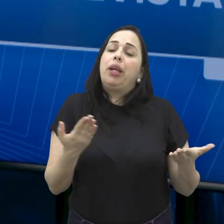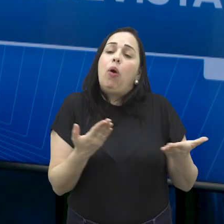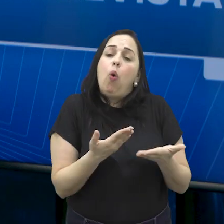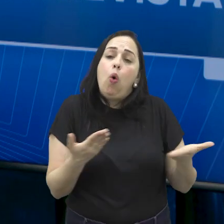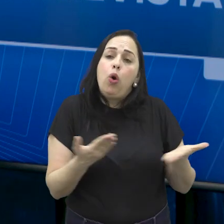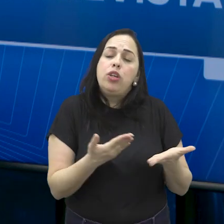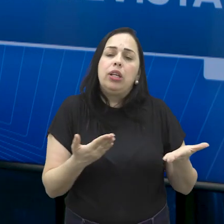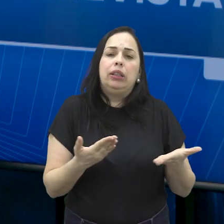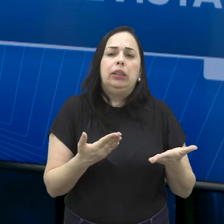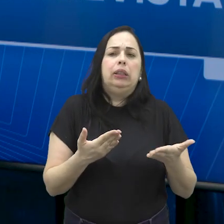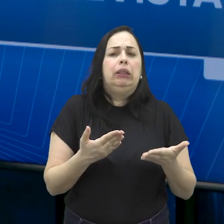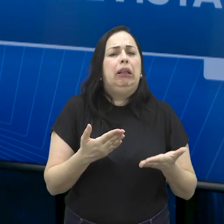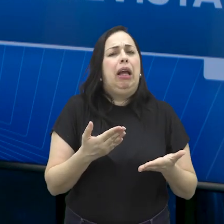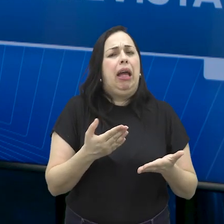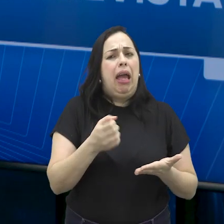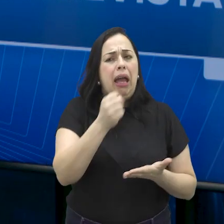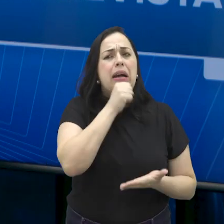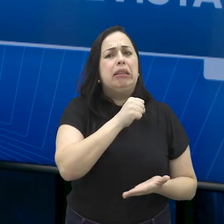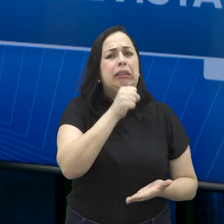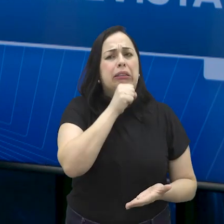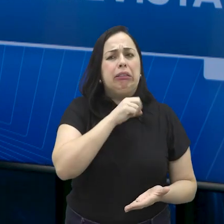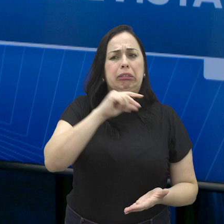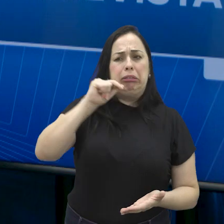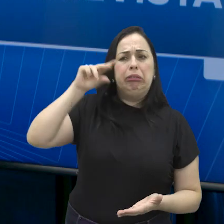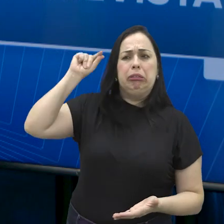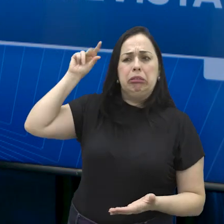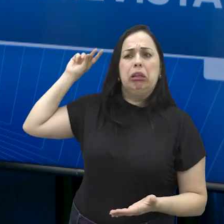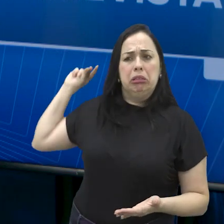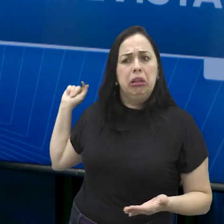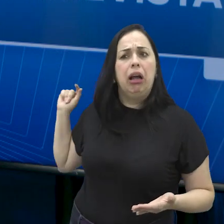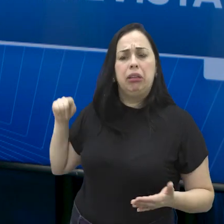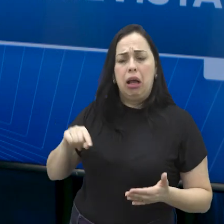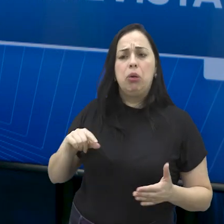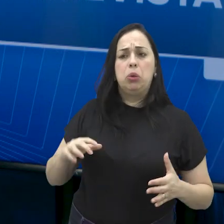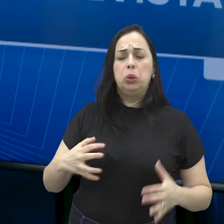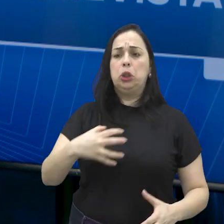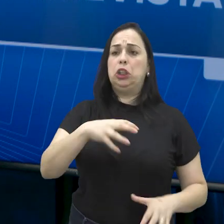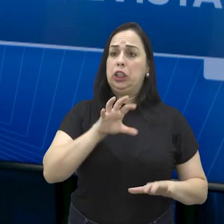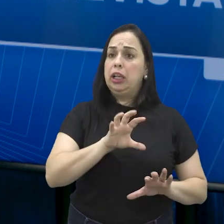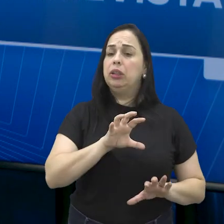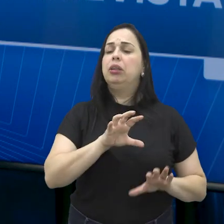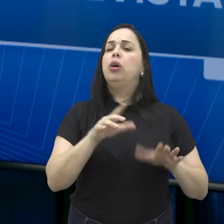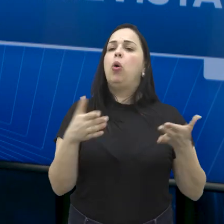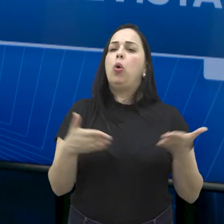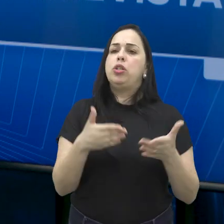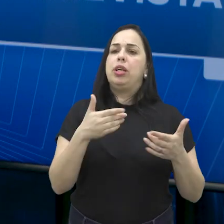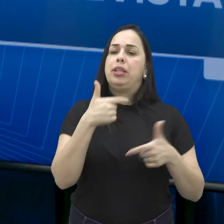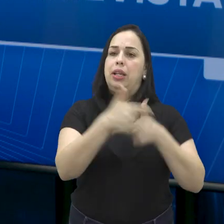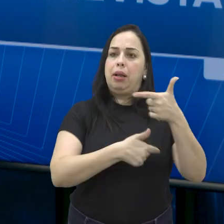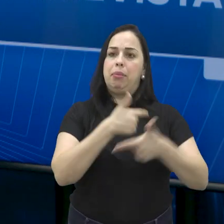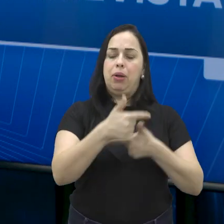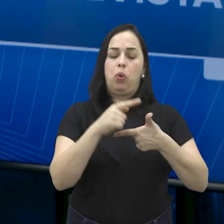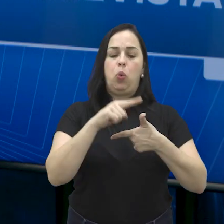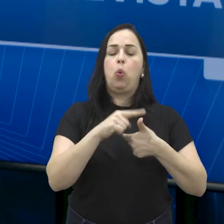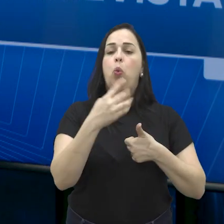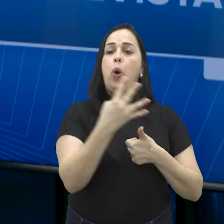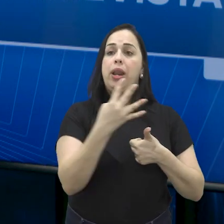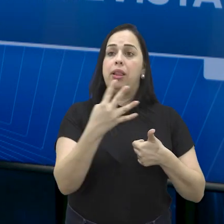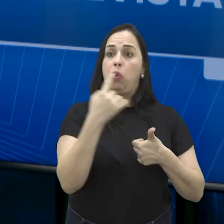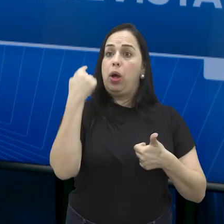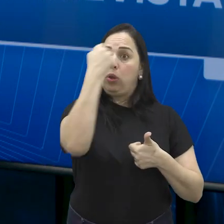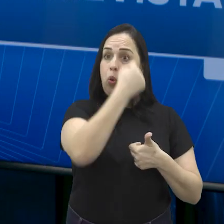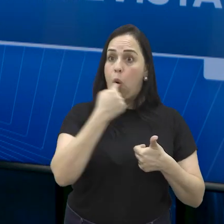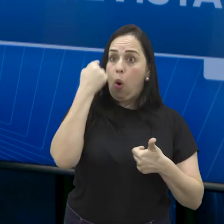modelo que é muito antigo, já está ultrapassado. Hoje, nós trabalhamos